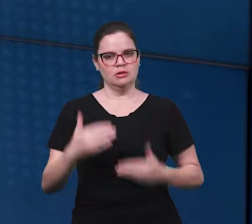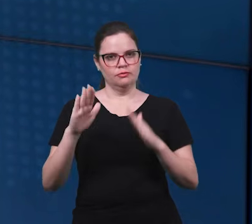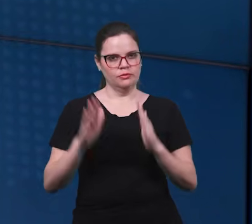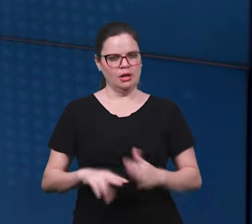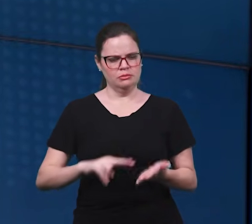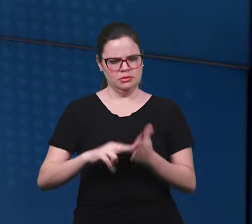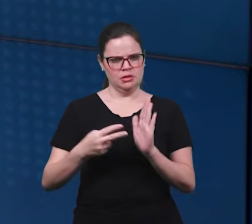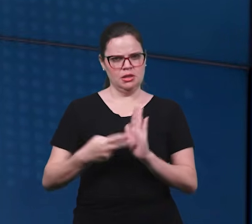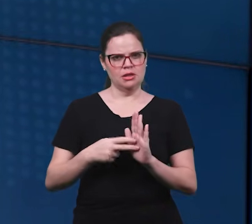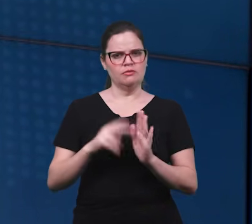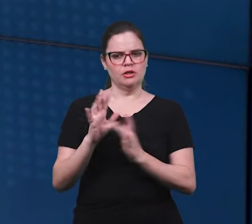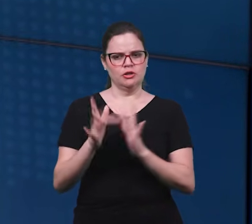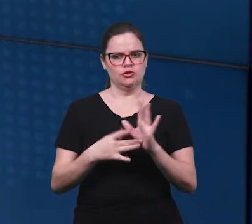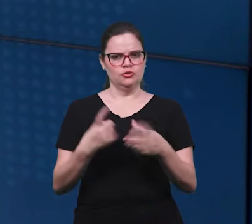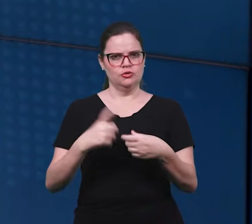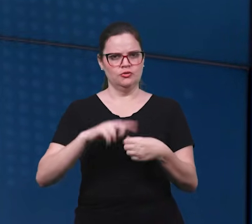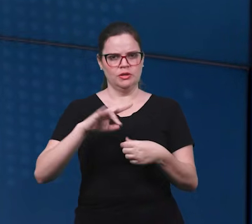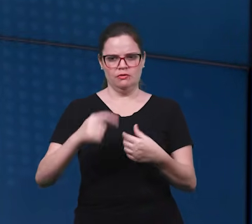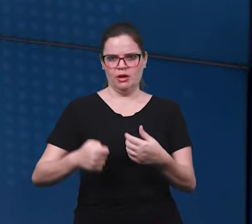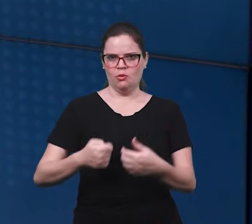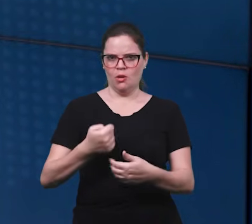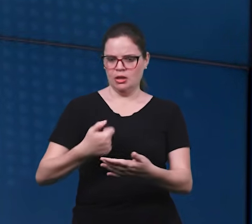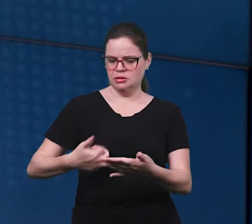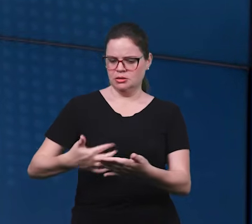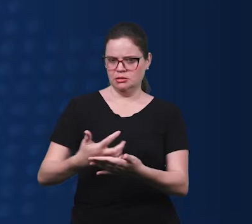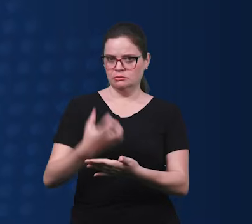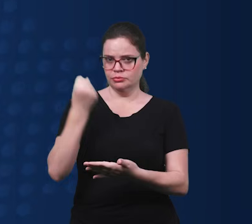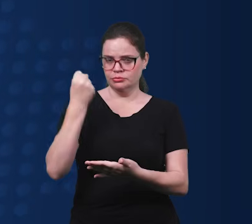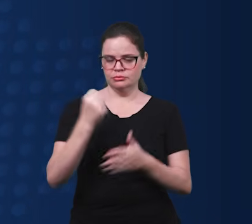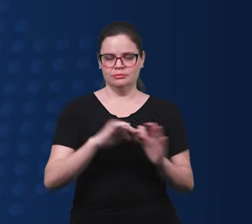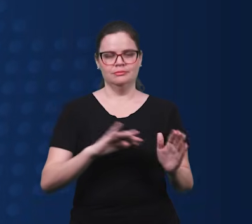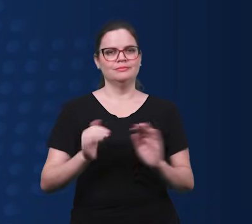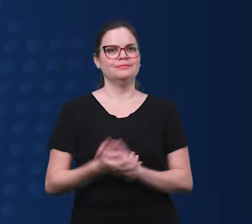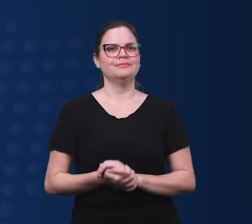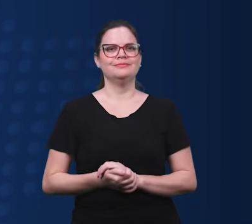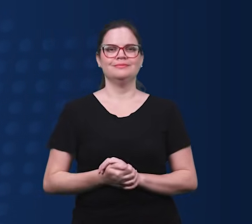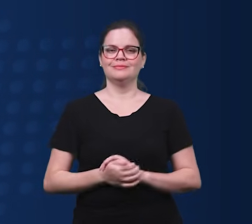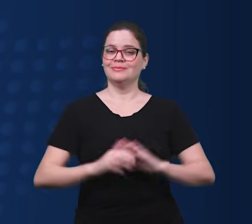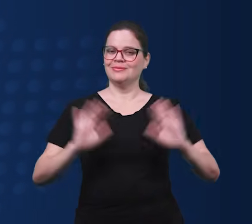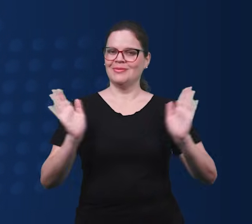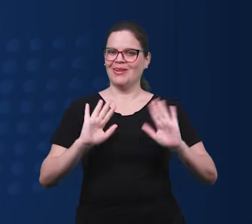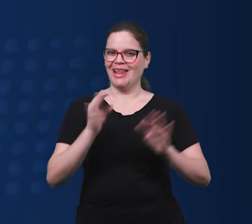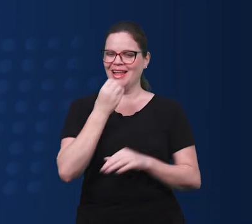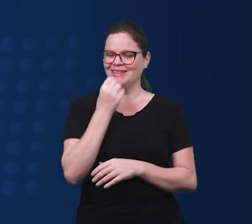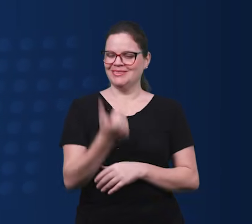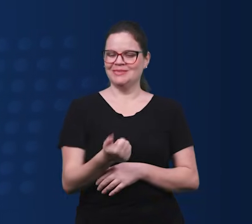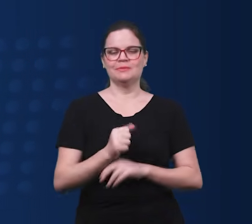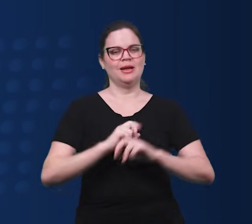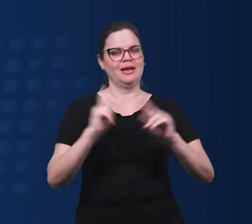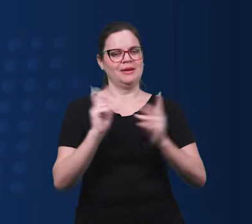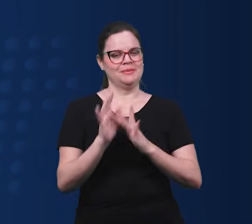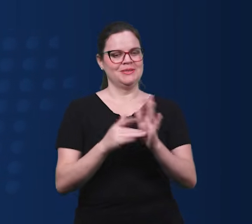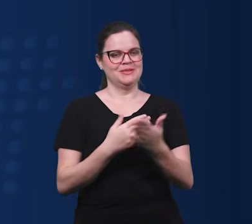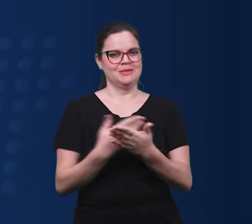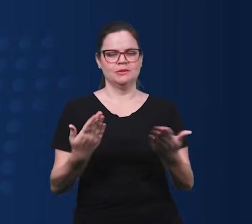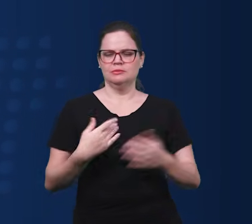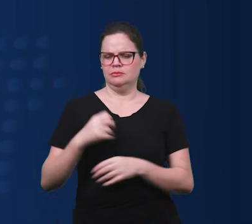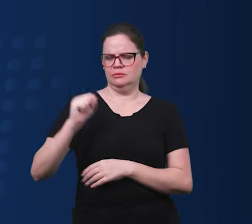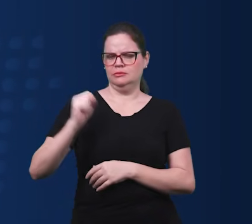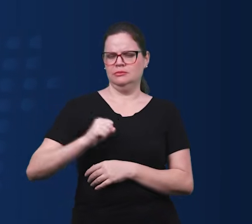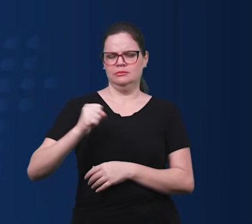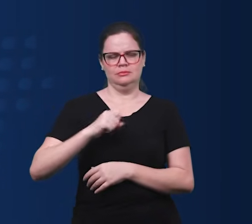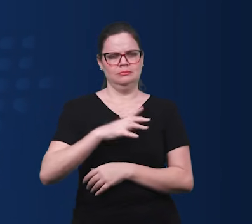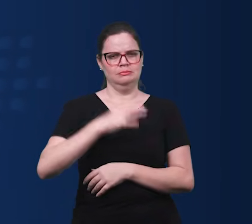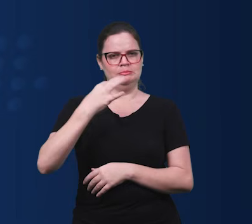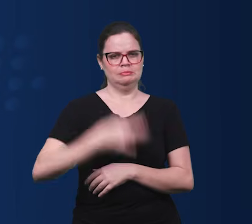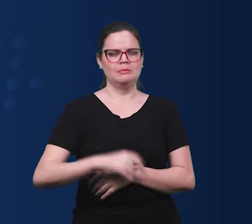fiéis? É um sinal para o arrebatamento da igreja? A paz do Senhor Jesus, tudo bem? Sim, podemos afirmar,